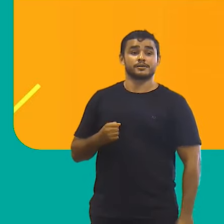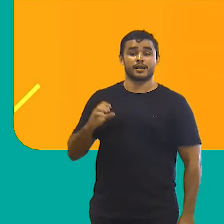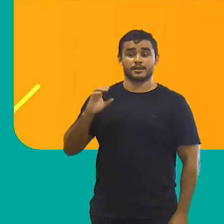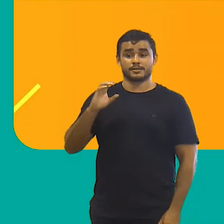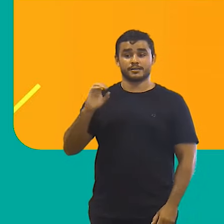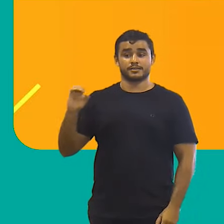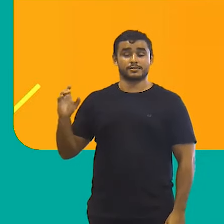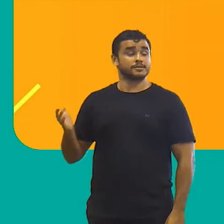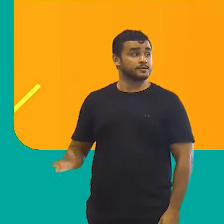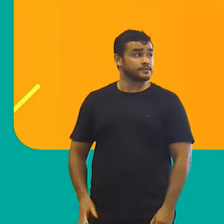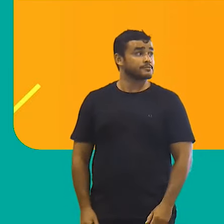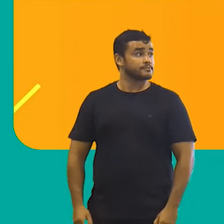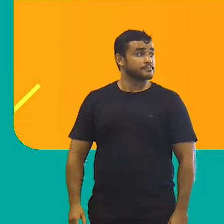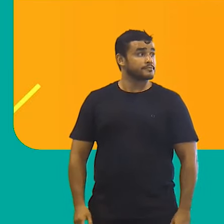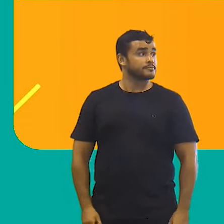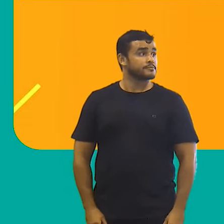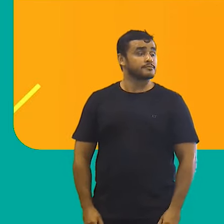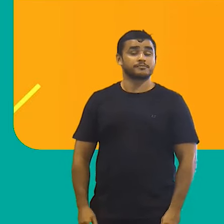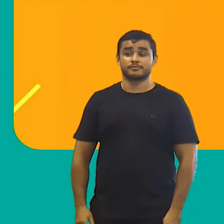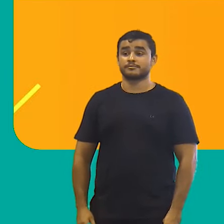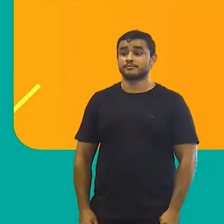00.